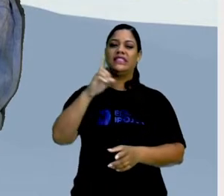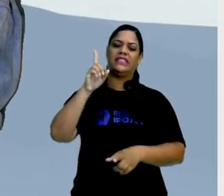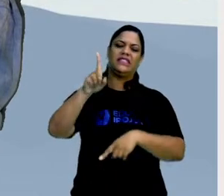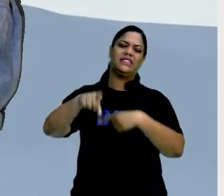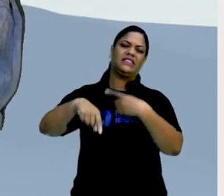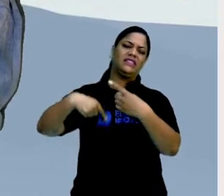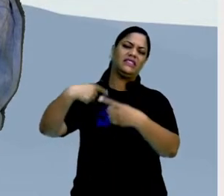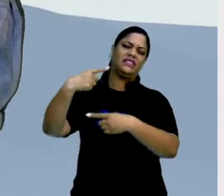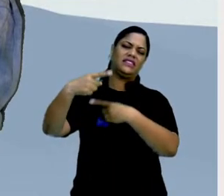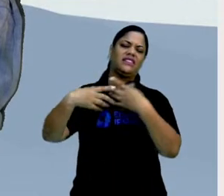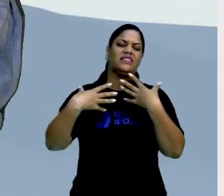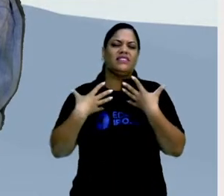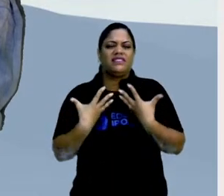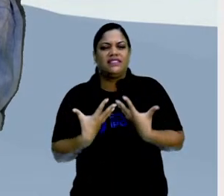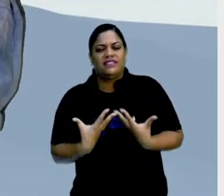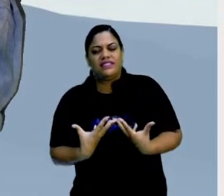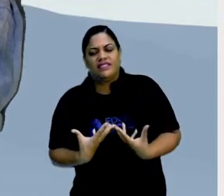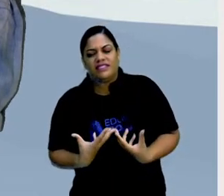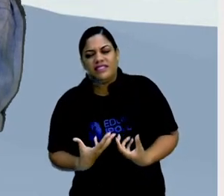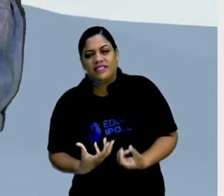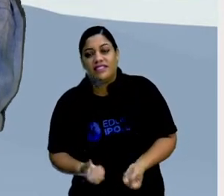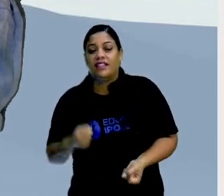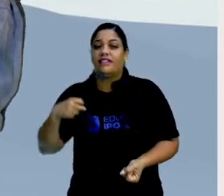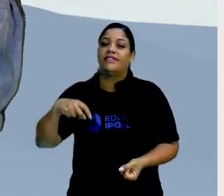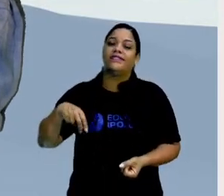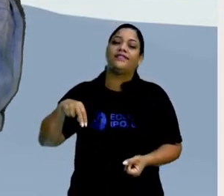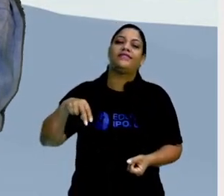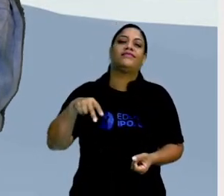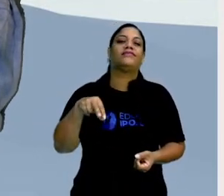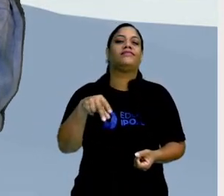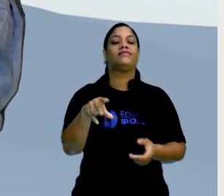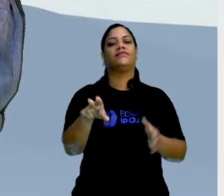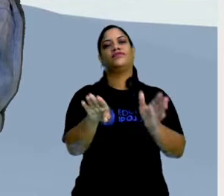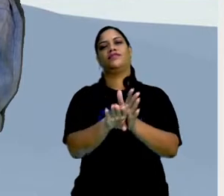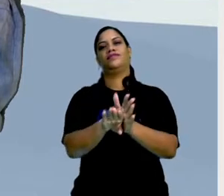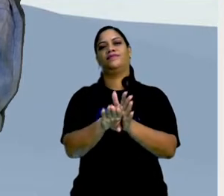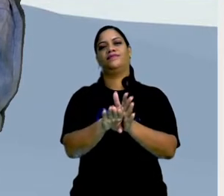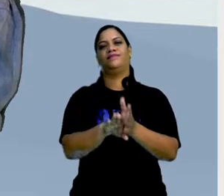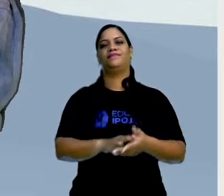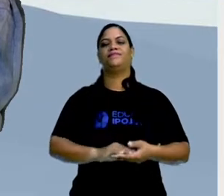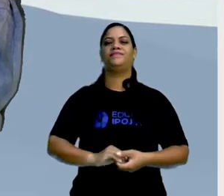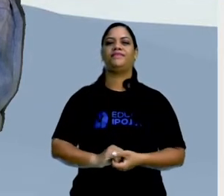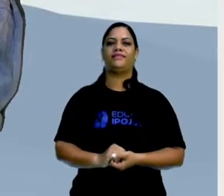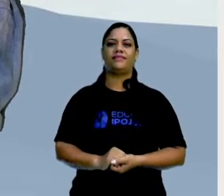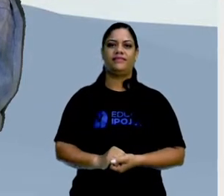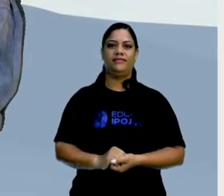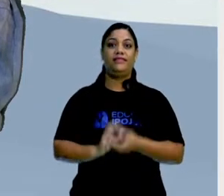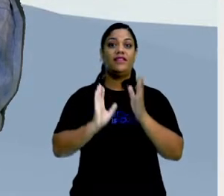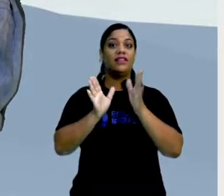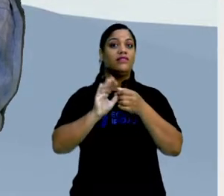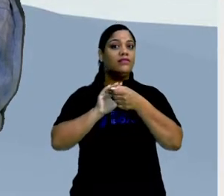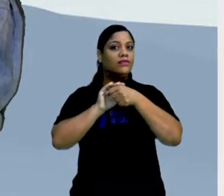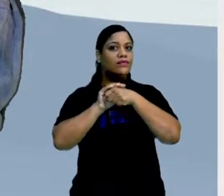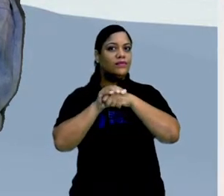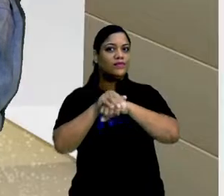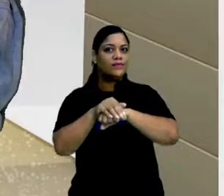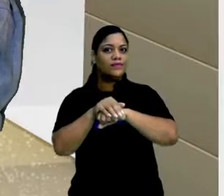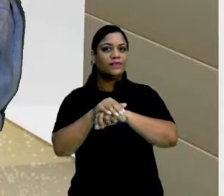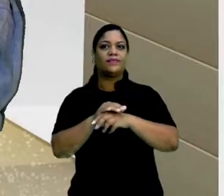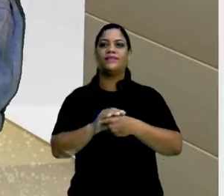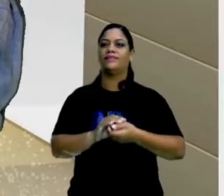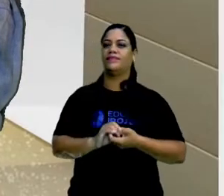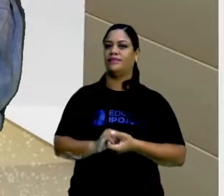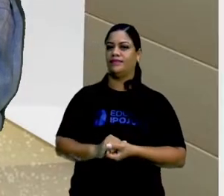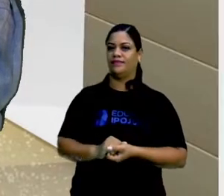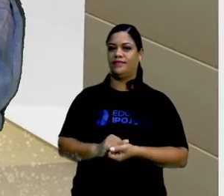andada, cansada, que tava, que já não aguentava mais. Chegou. Ela já chegou à noite. A